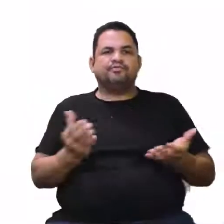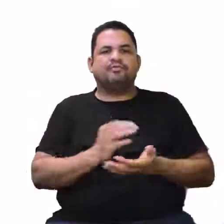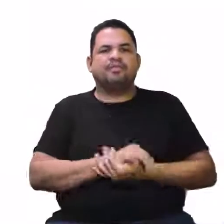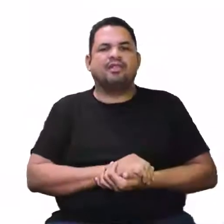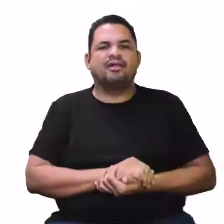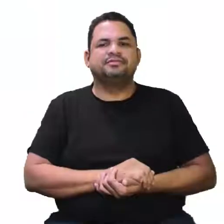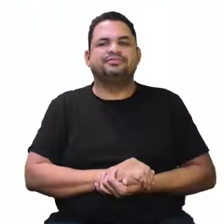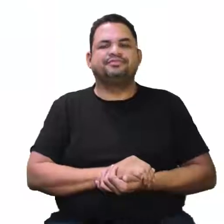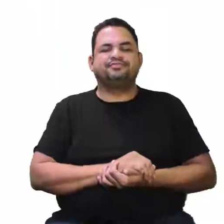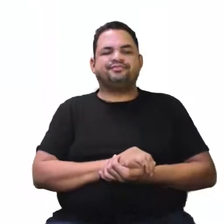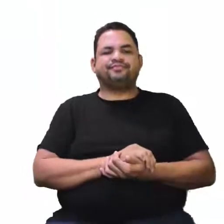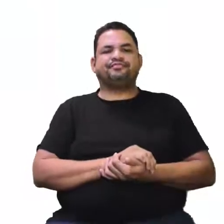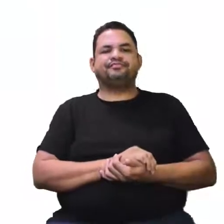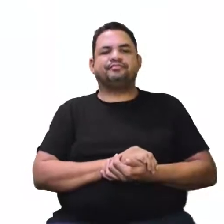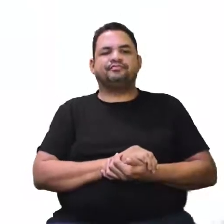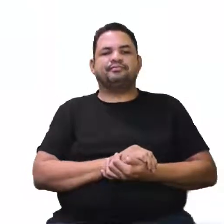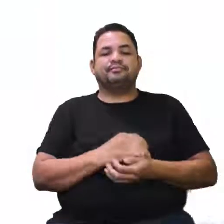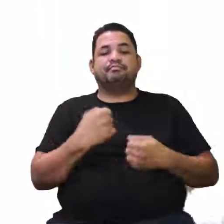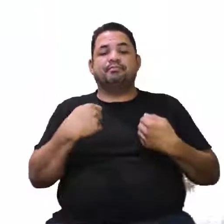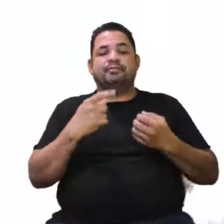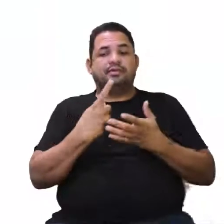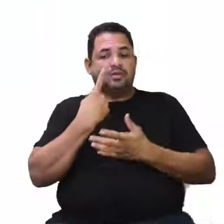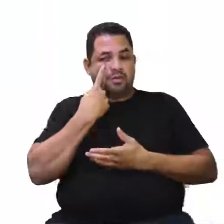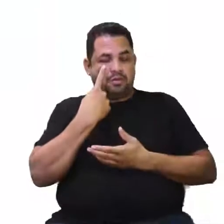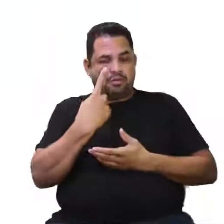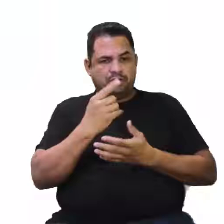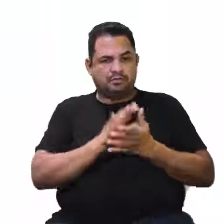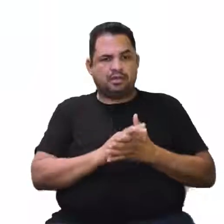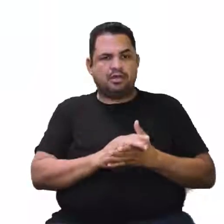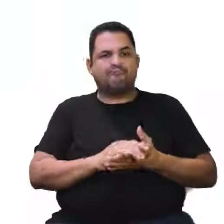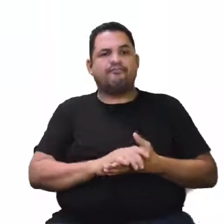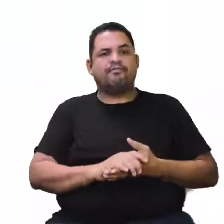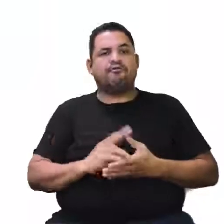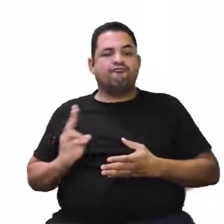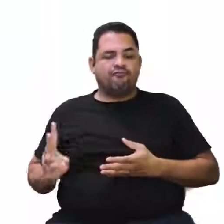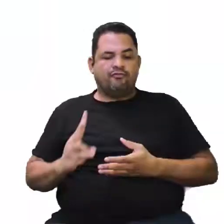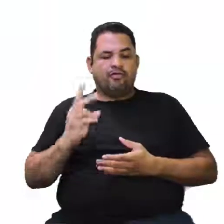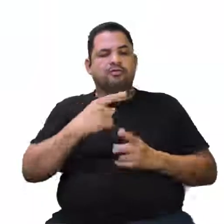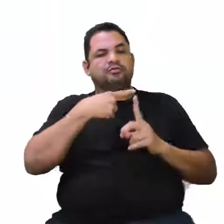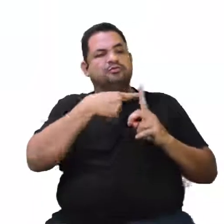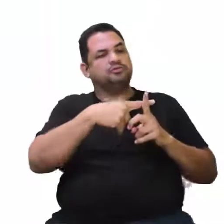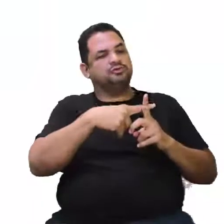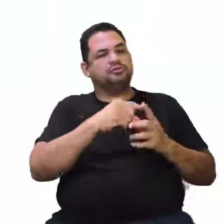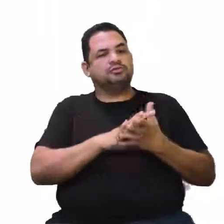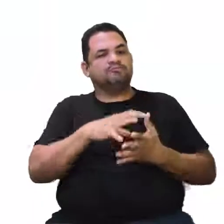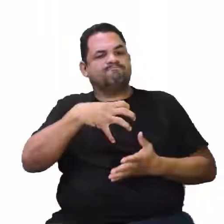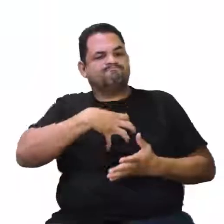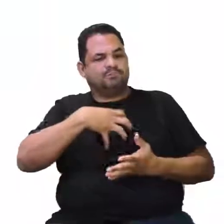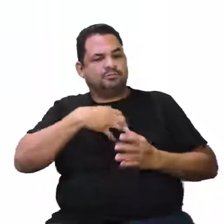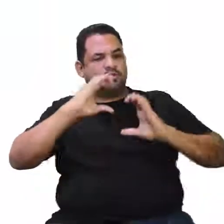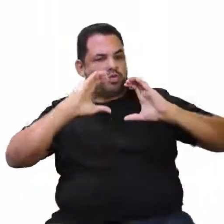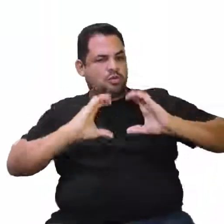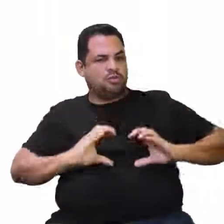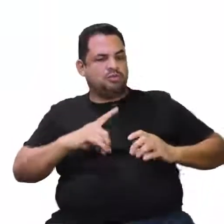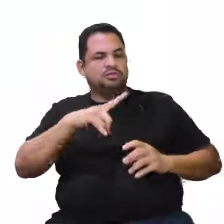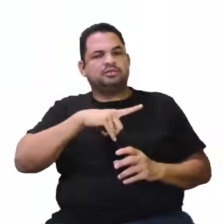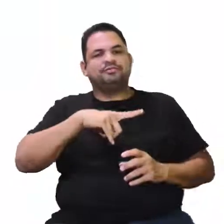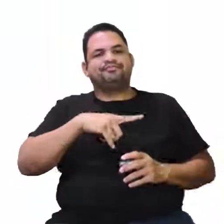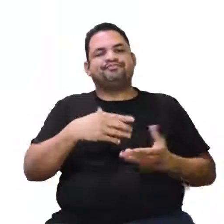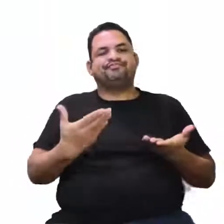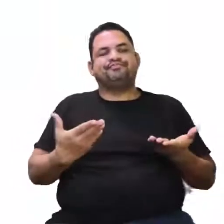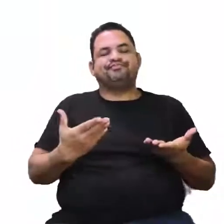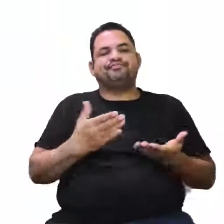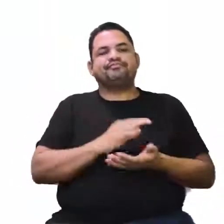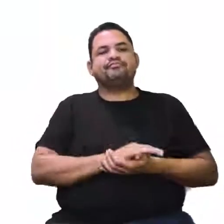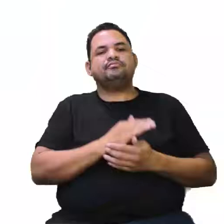E aí a gente tem que observar também, prof, os valores positivos, né? Que eu carrego, os sentimentos, os comportamentos que tenho, né?